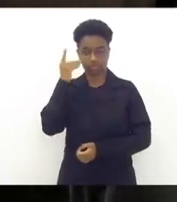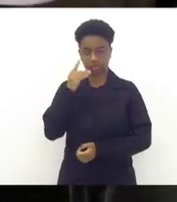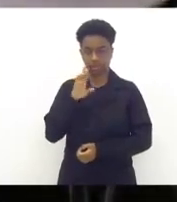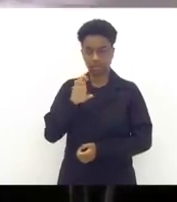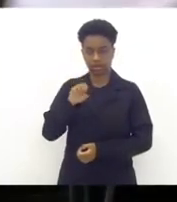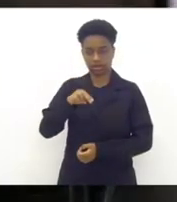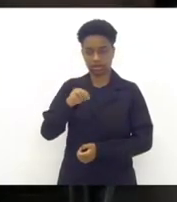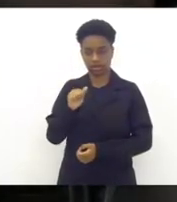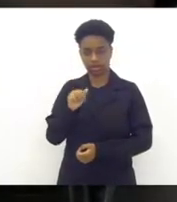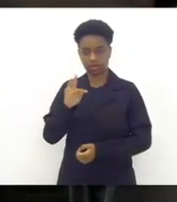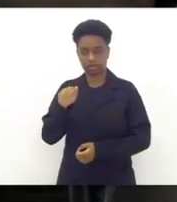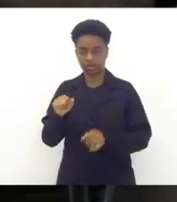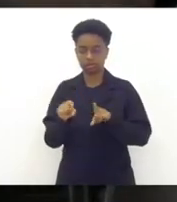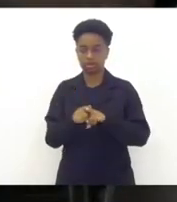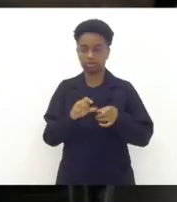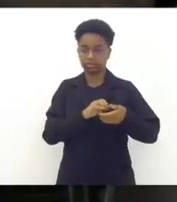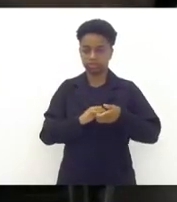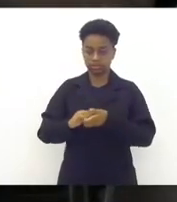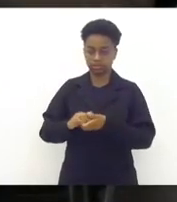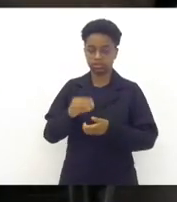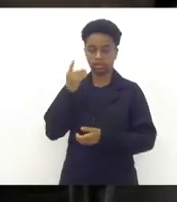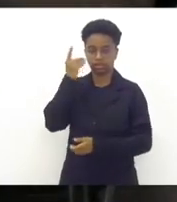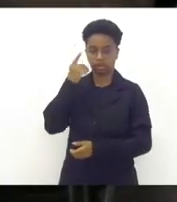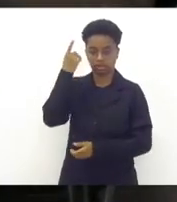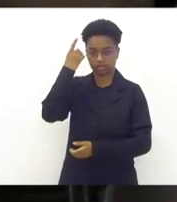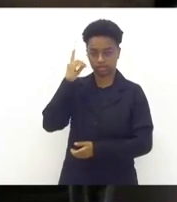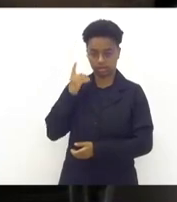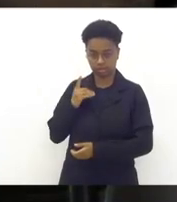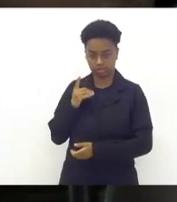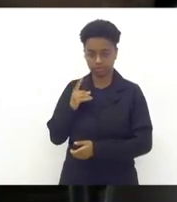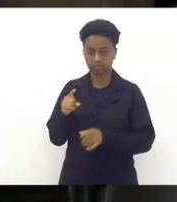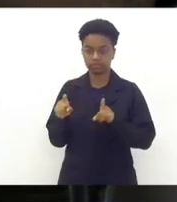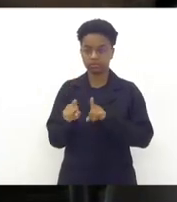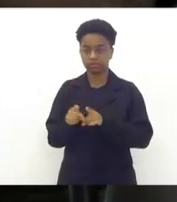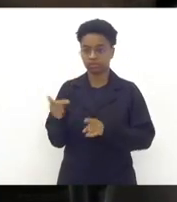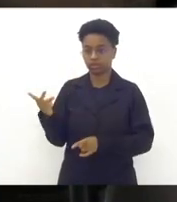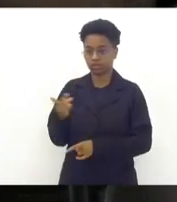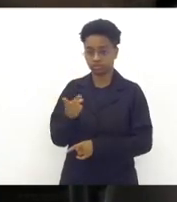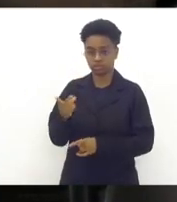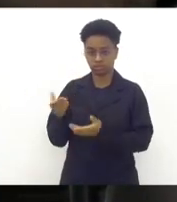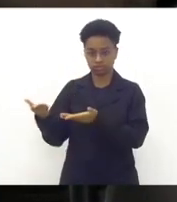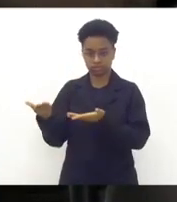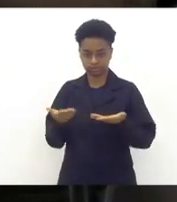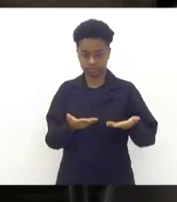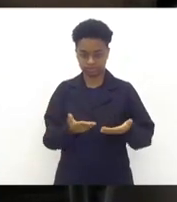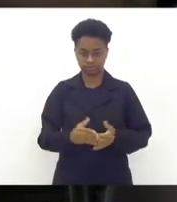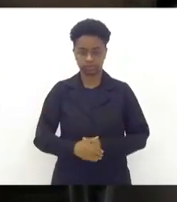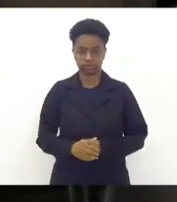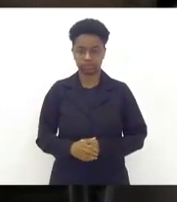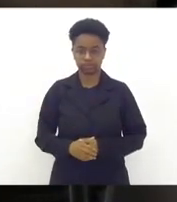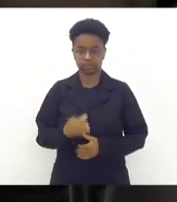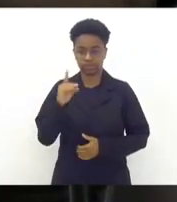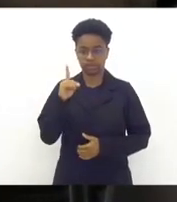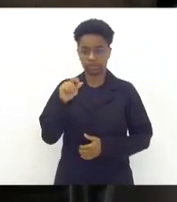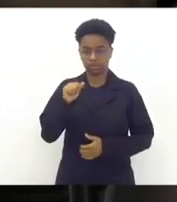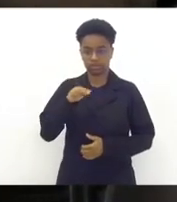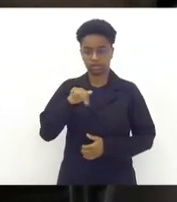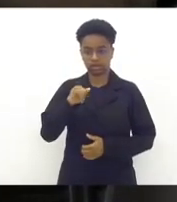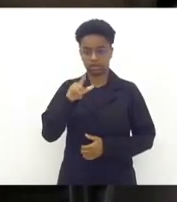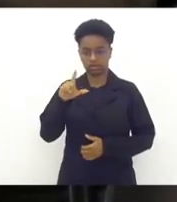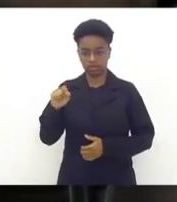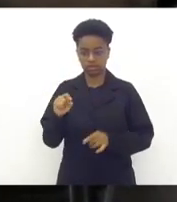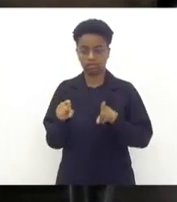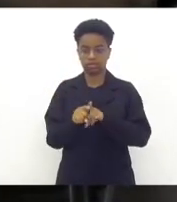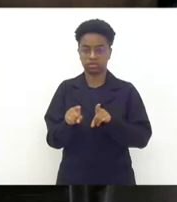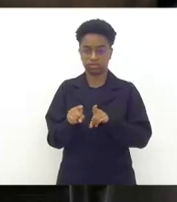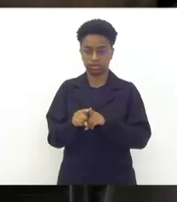Renata Souza, saudar também a querida Dani Balbi e aos dois convidados, né? O senhor Danilo Félix e